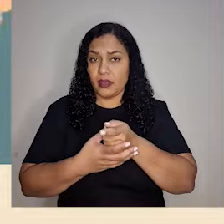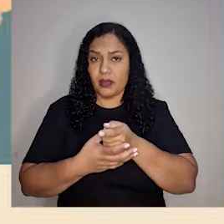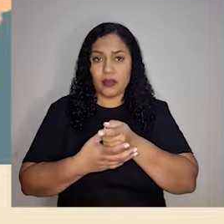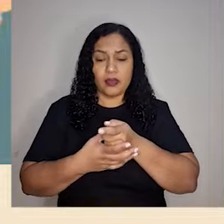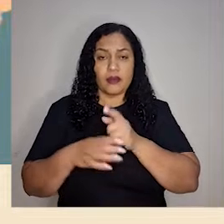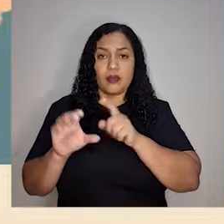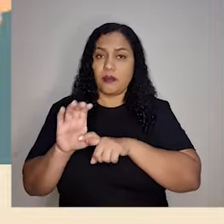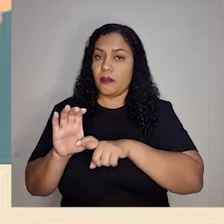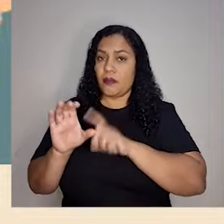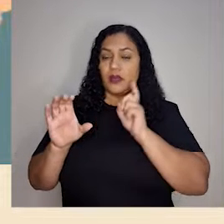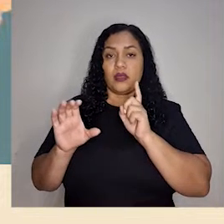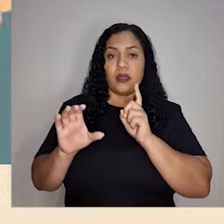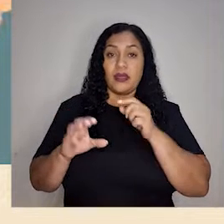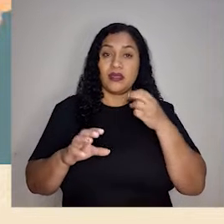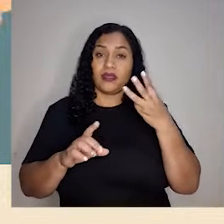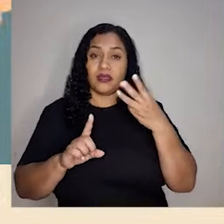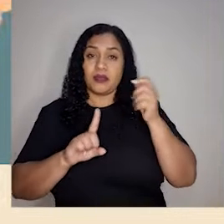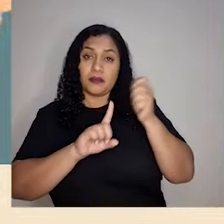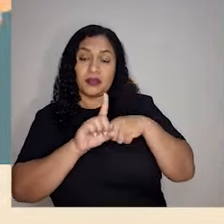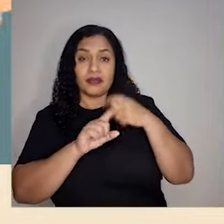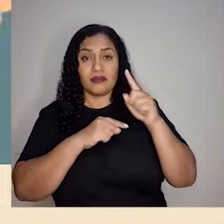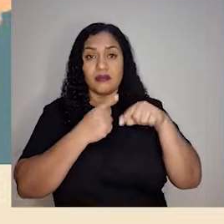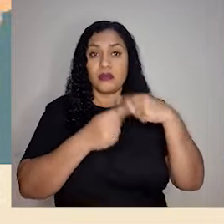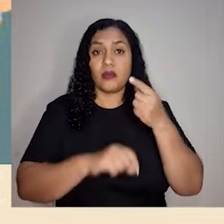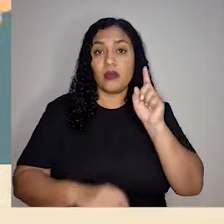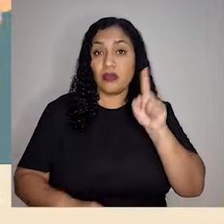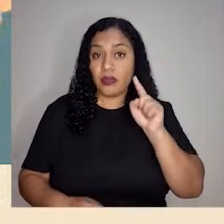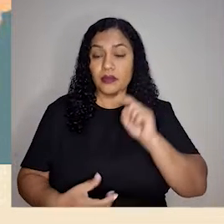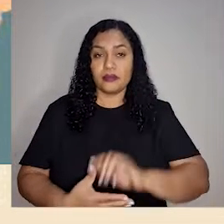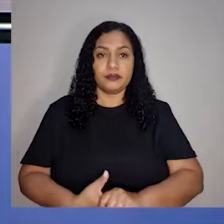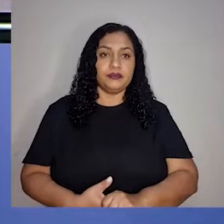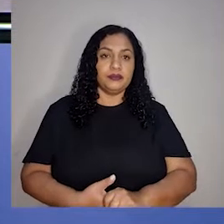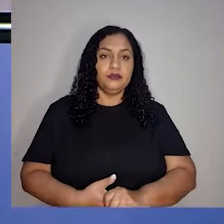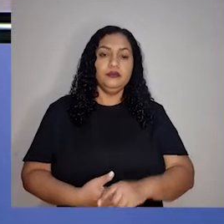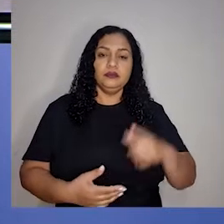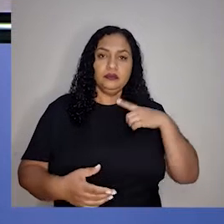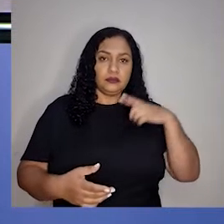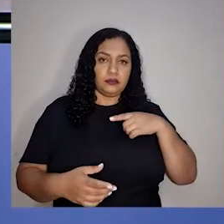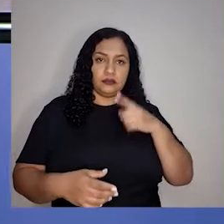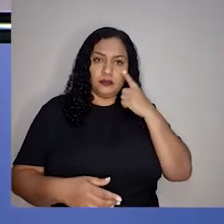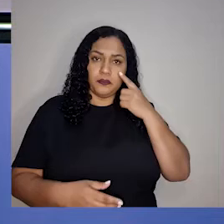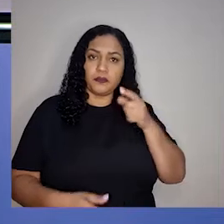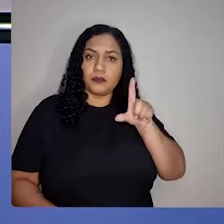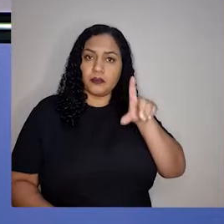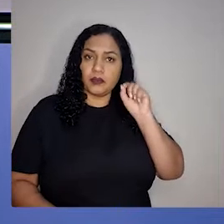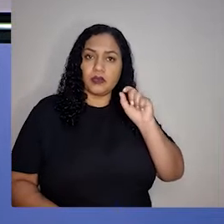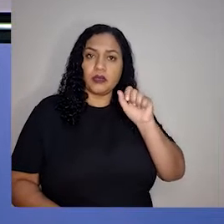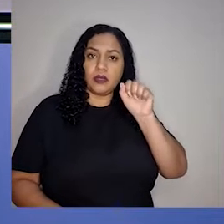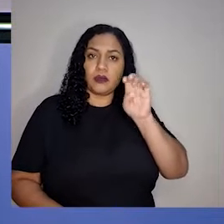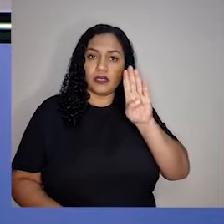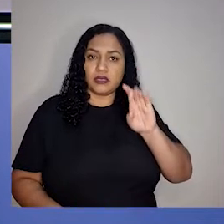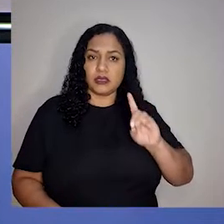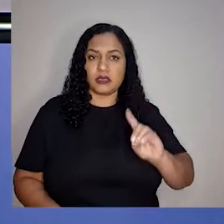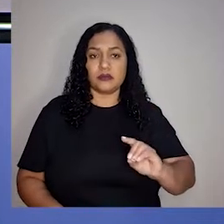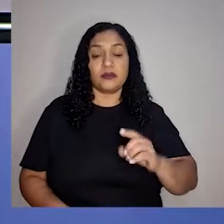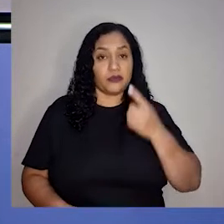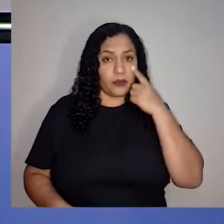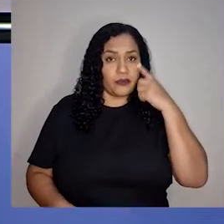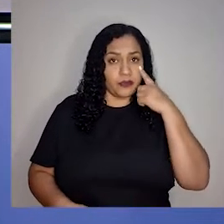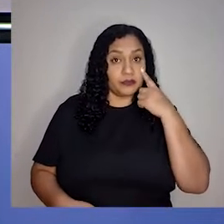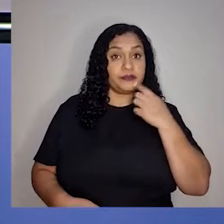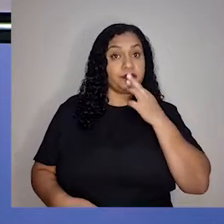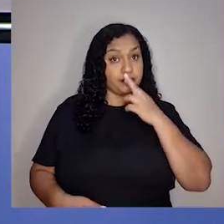quitação da dívida três meses depois é e tá aí as alternativas vamos